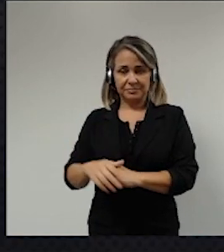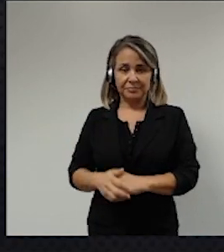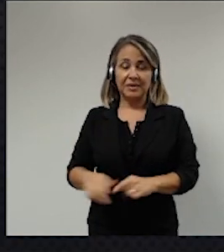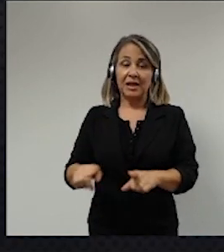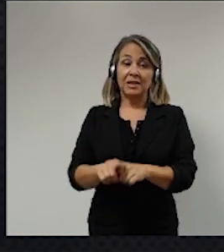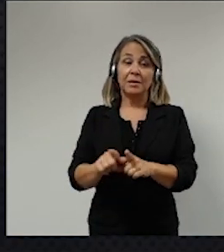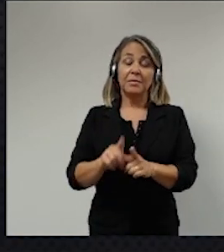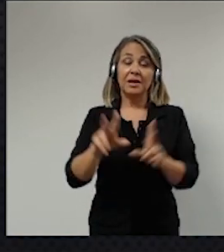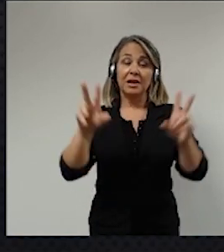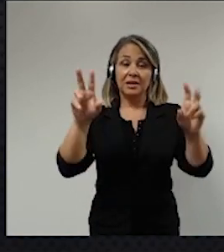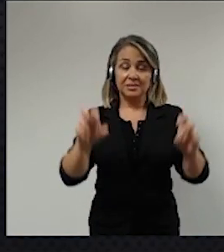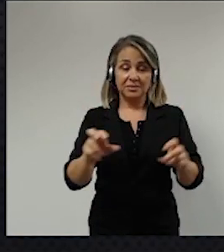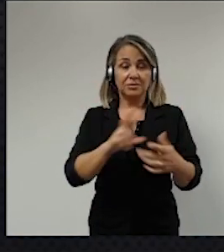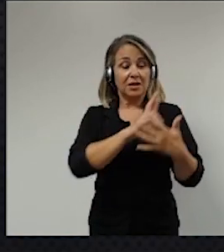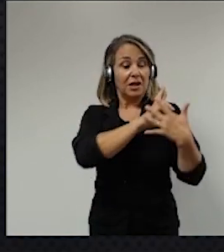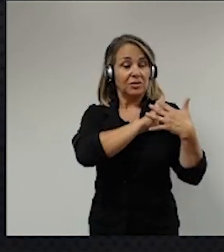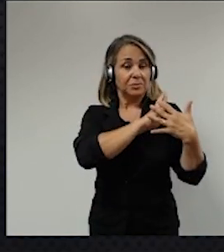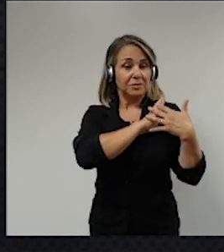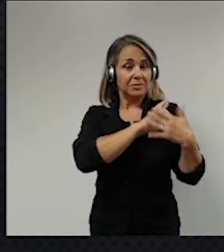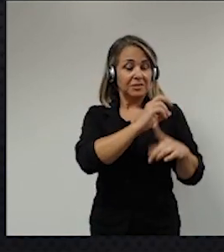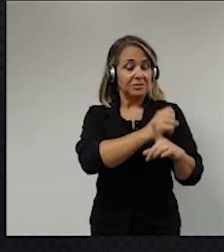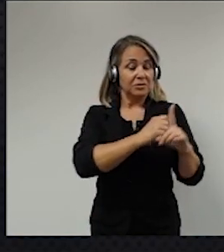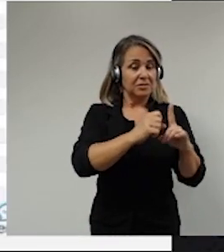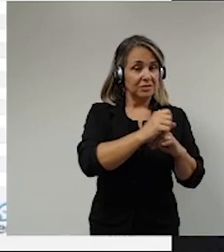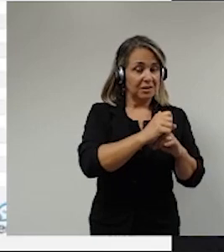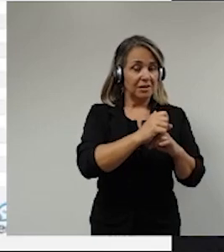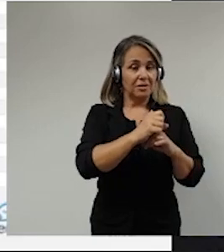da responsabilidade social e reputação.